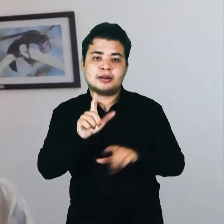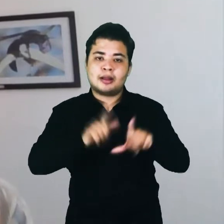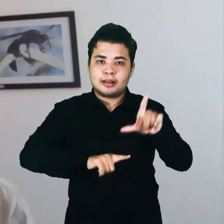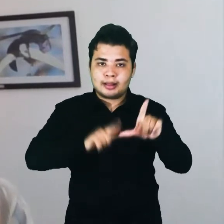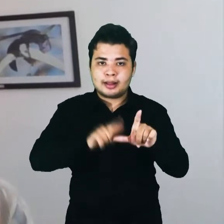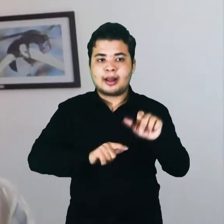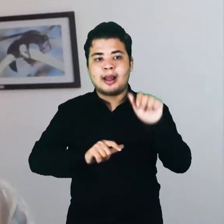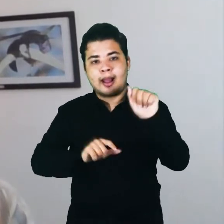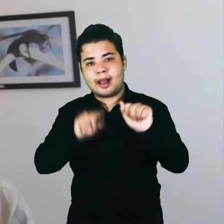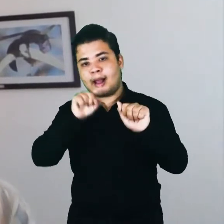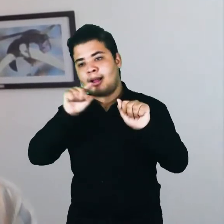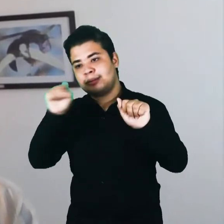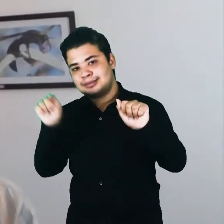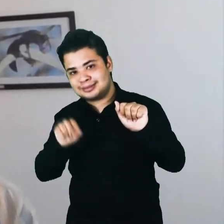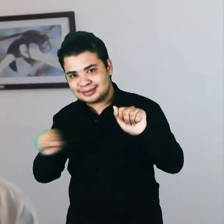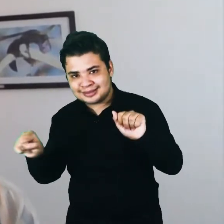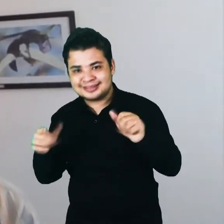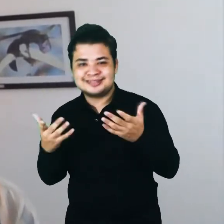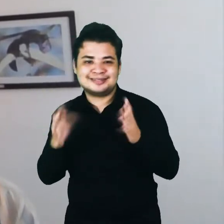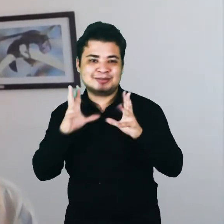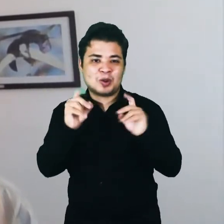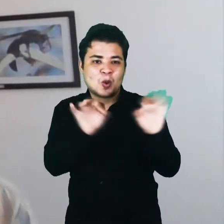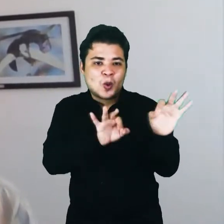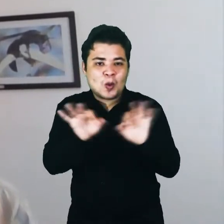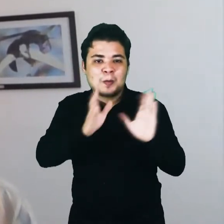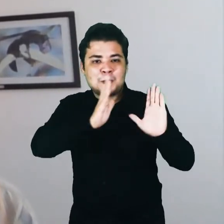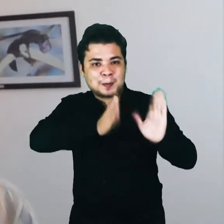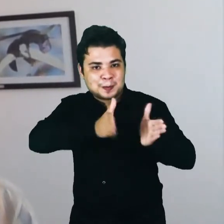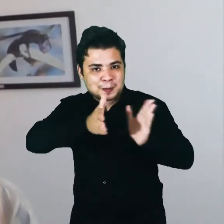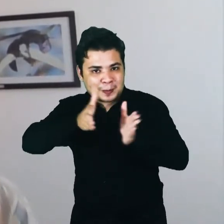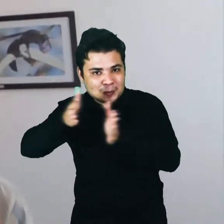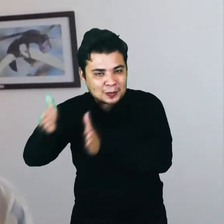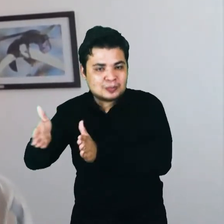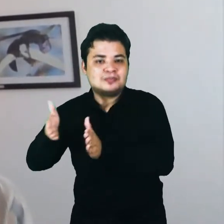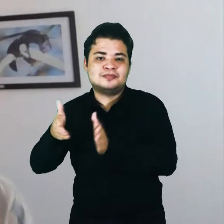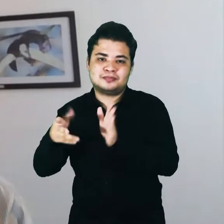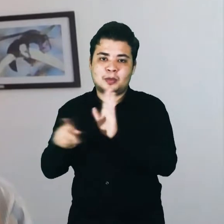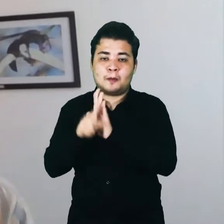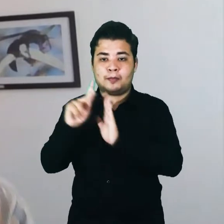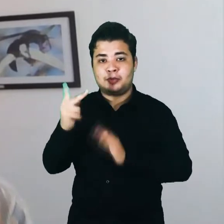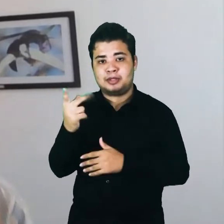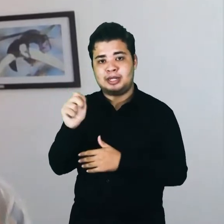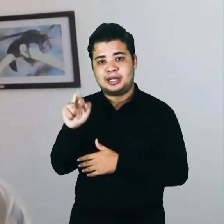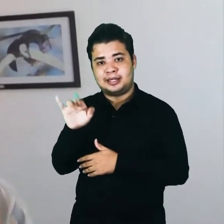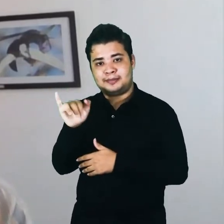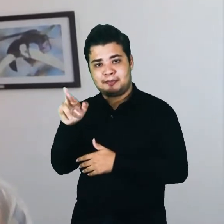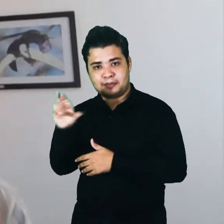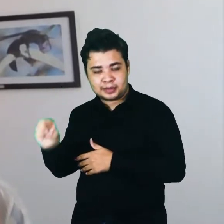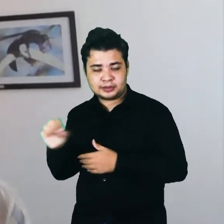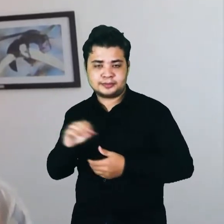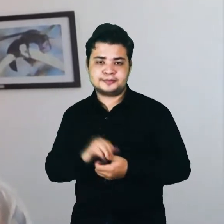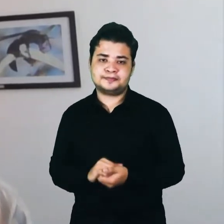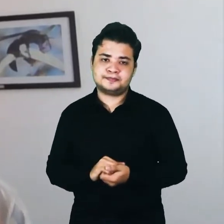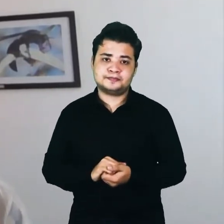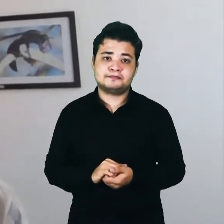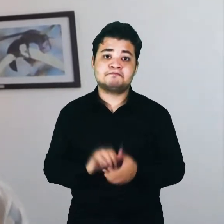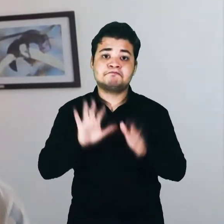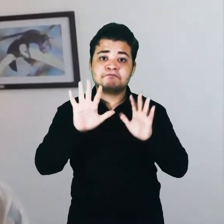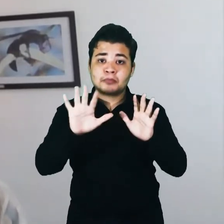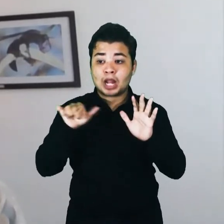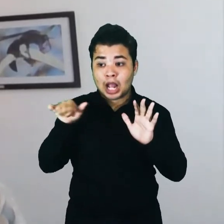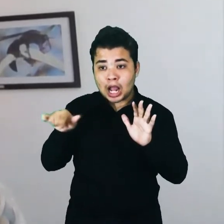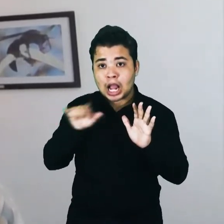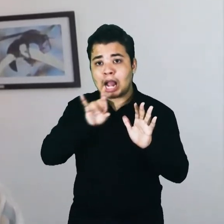de espécies. Essa é a organização do nosso herbário. Agora, cada herbário, pelo menos um